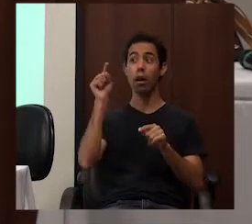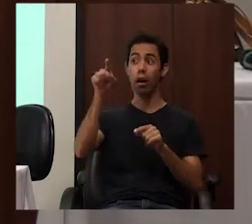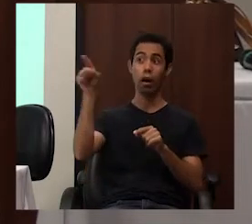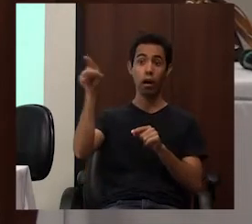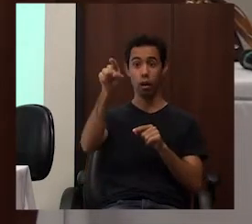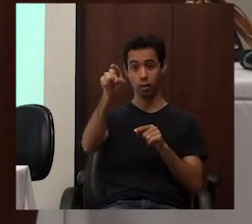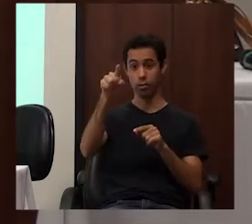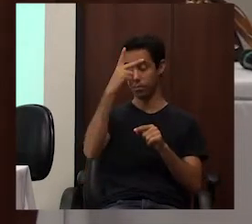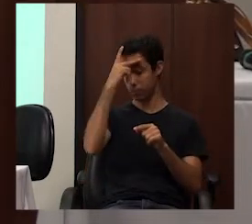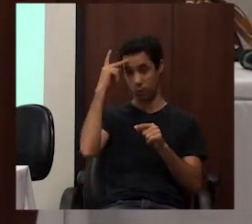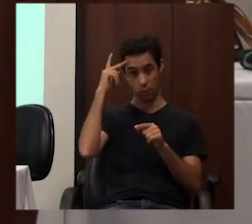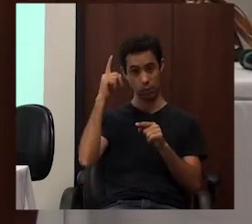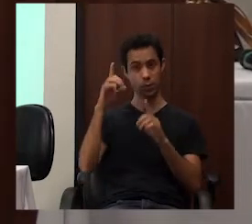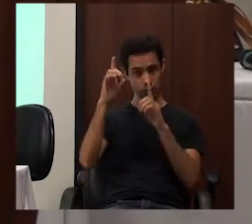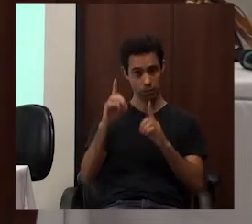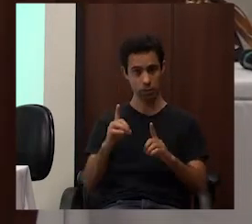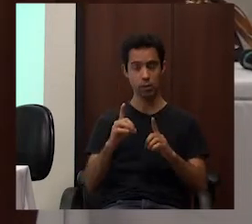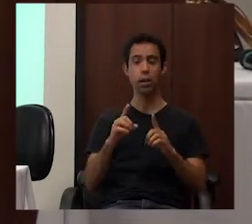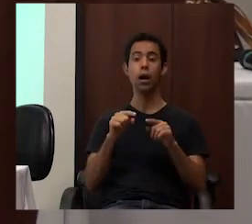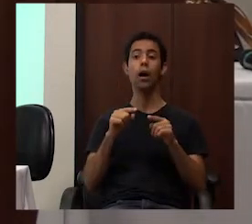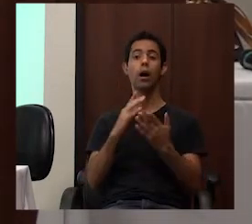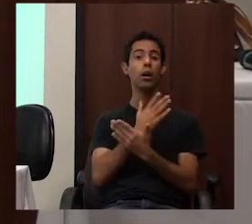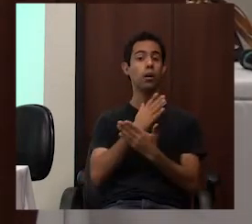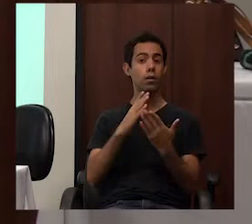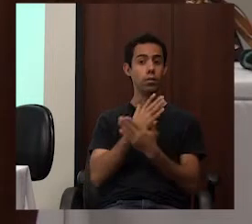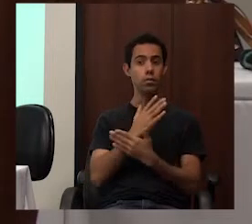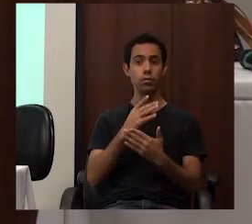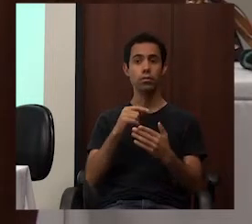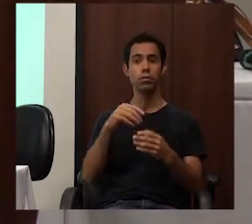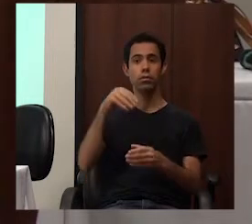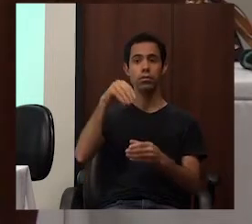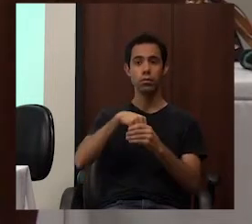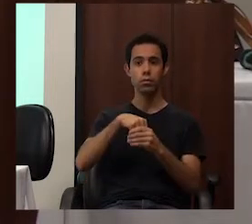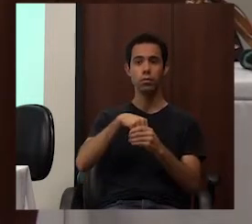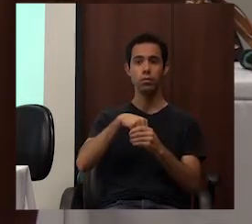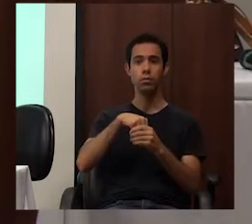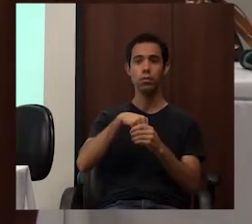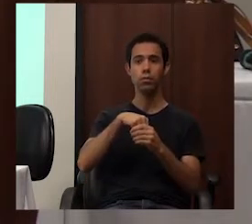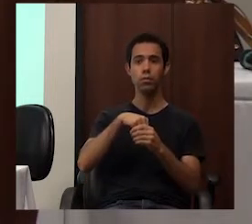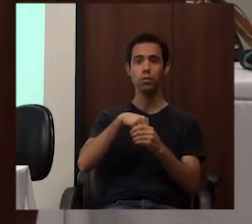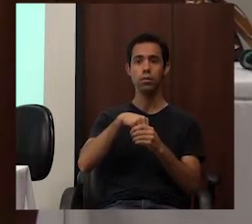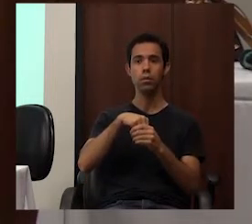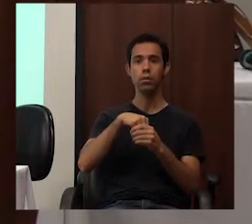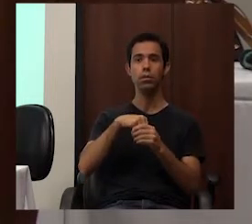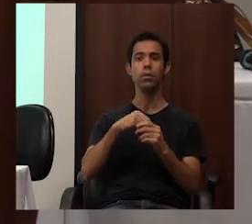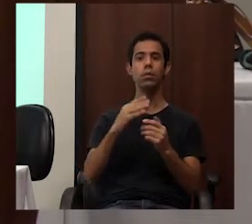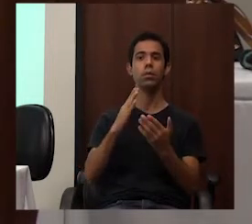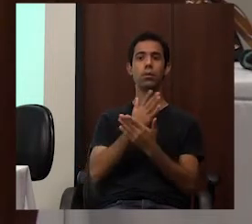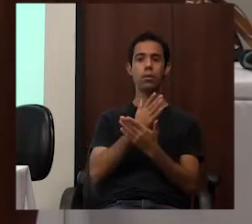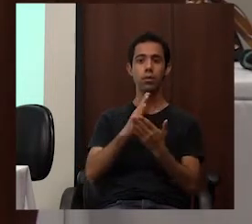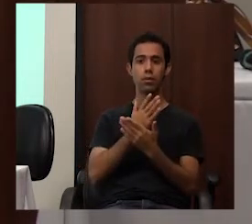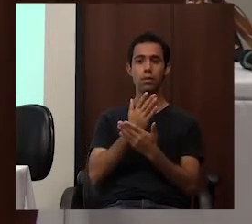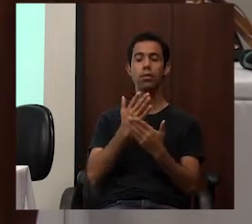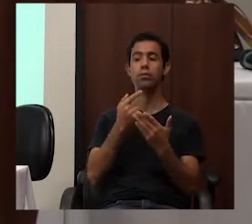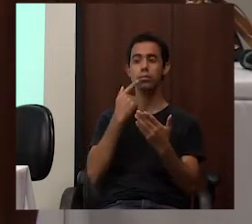daquela pessoa com deficiência, uma avaliação interdisciplinar daquela pessoa, e que pelo nosso sistema jurídico ela